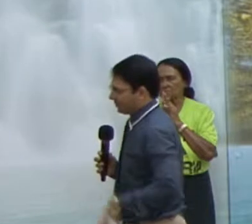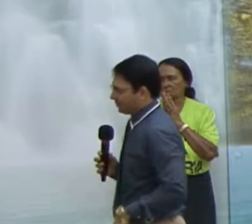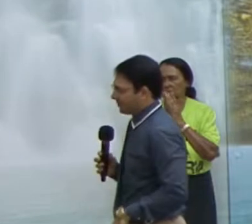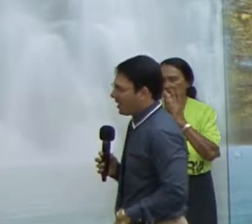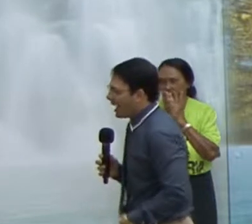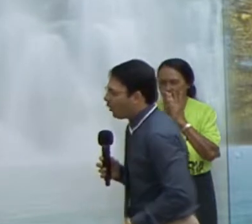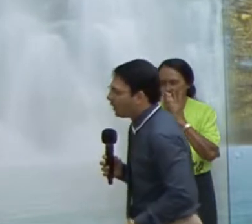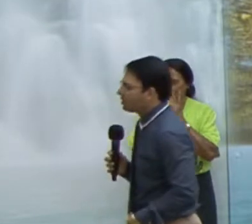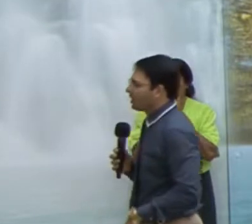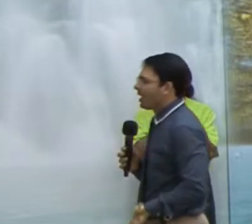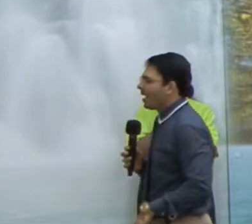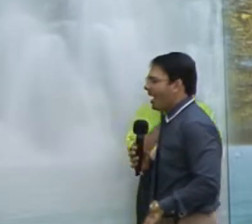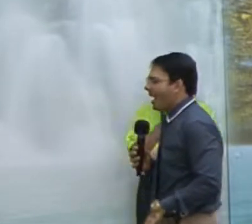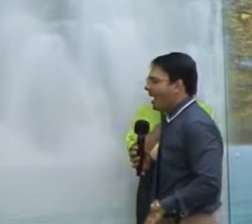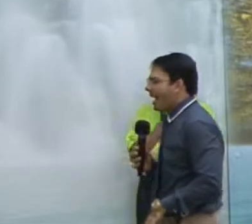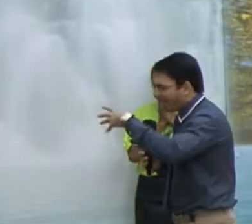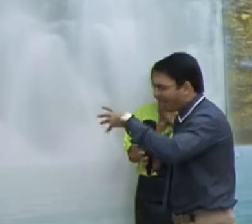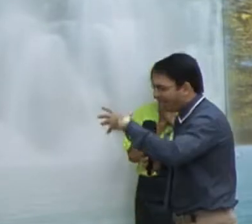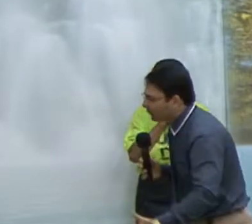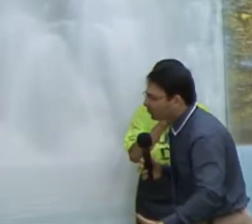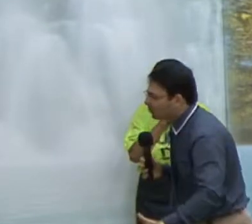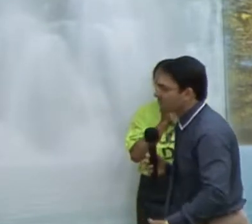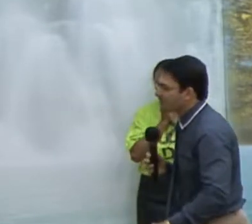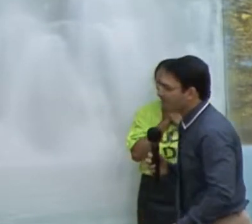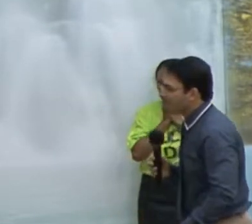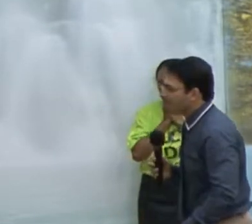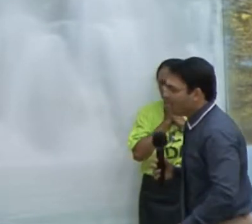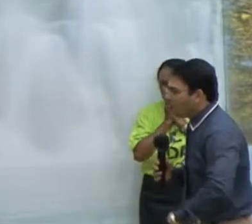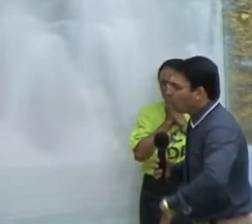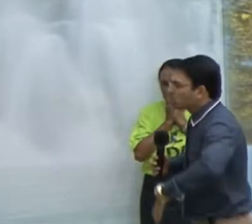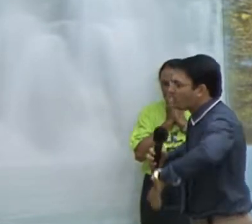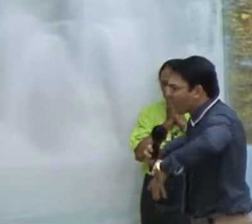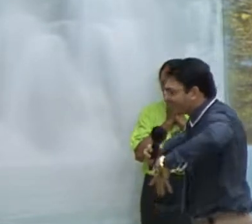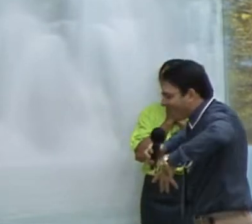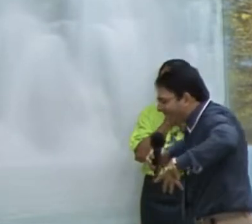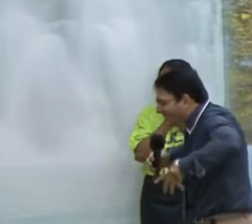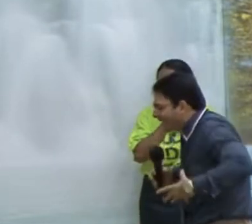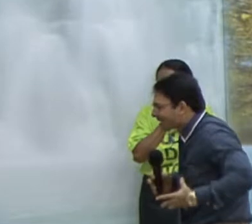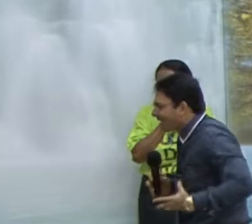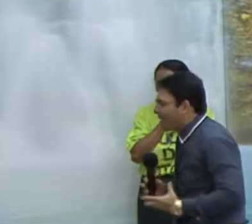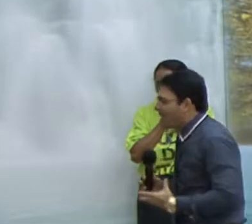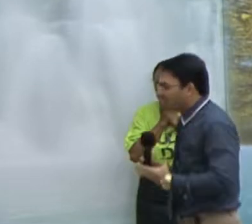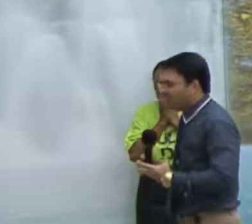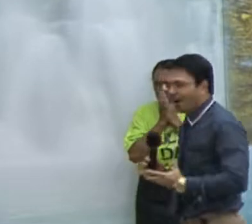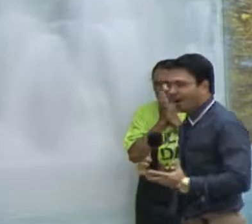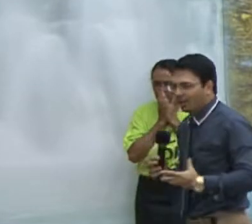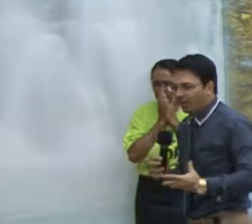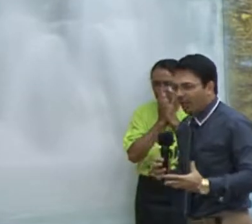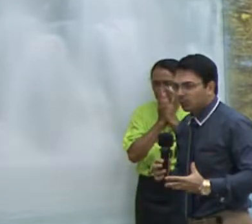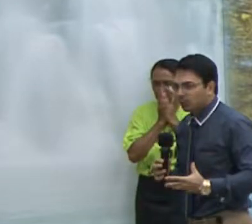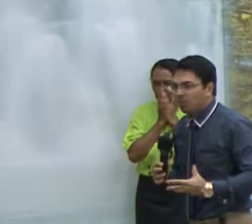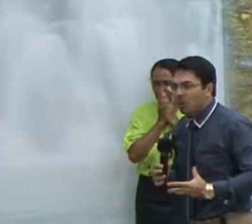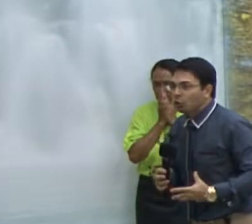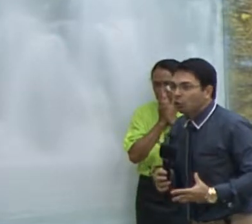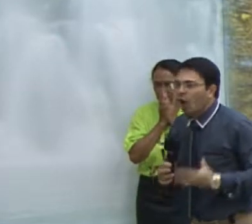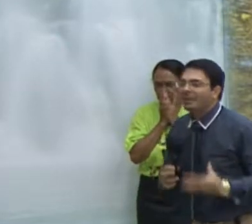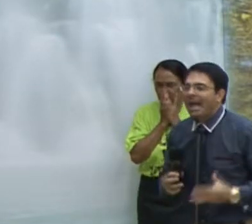condomínio, aonde há apartamentos. Quando o Senhor está intensamente em